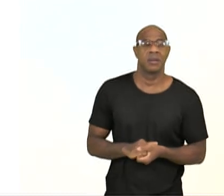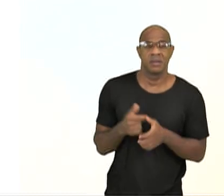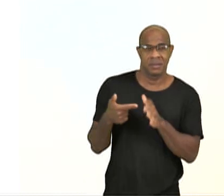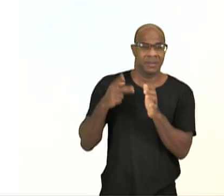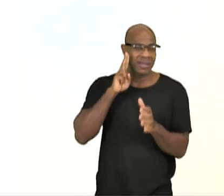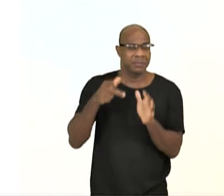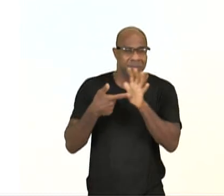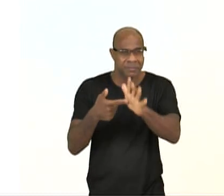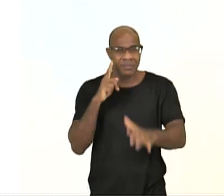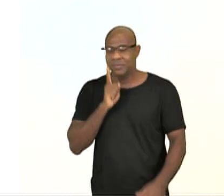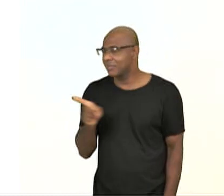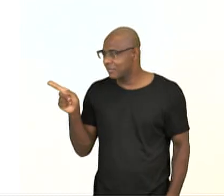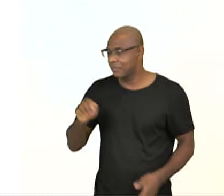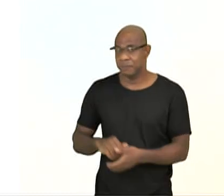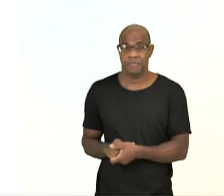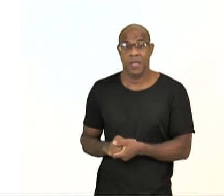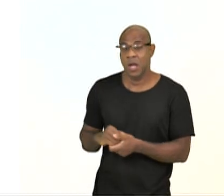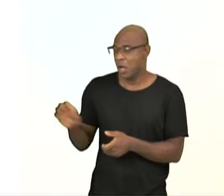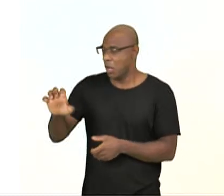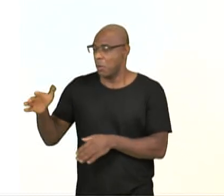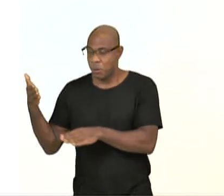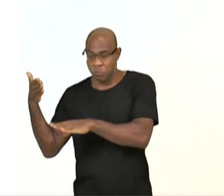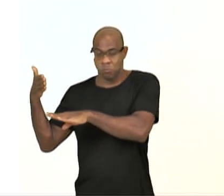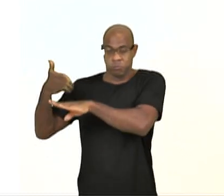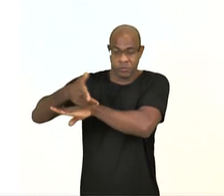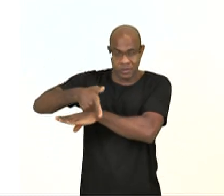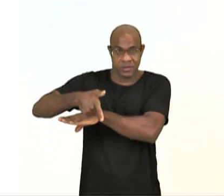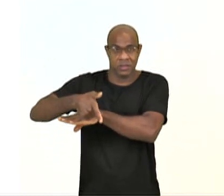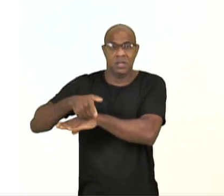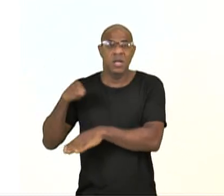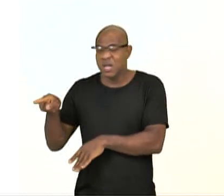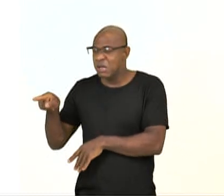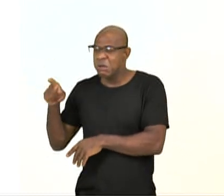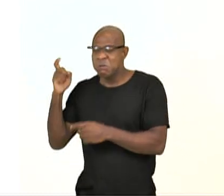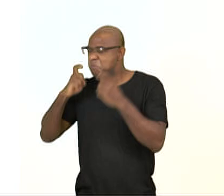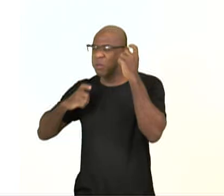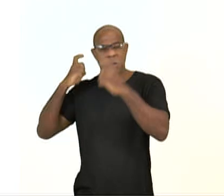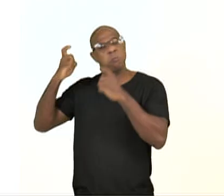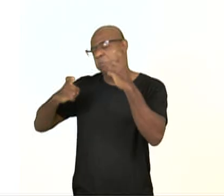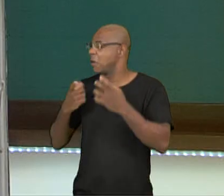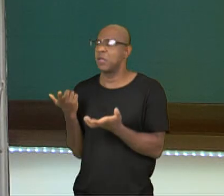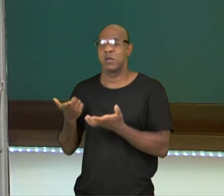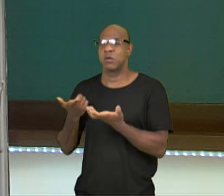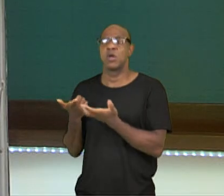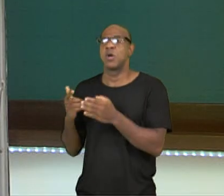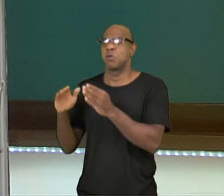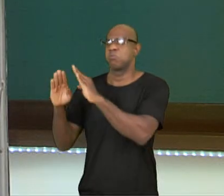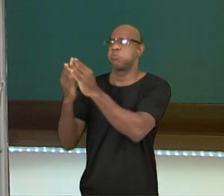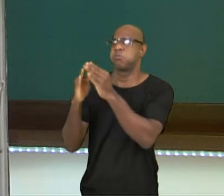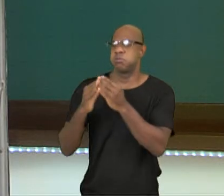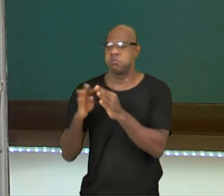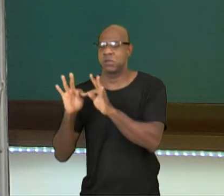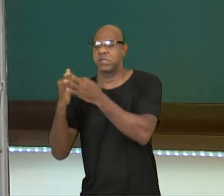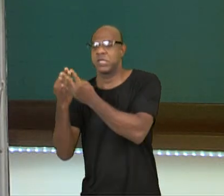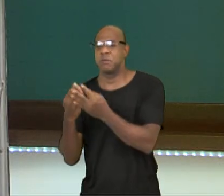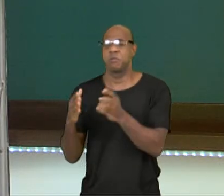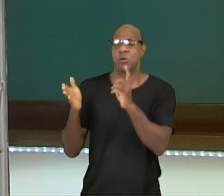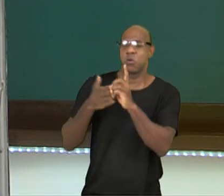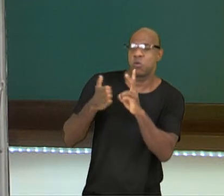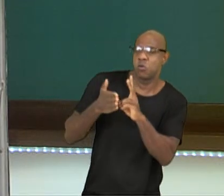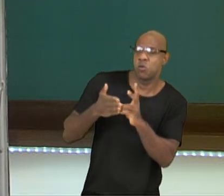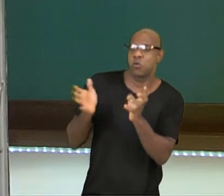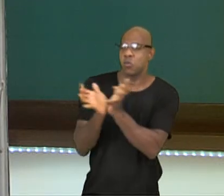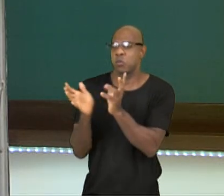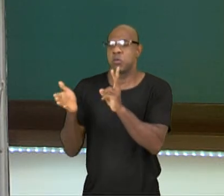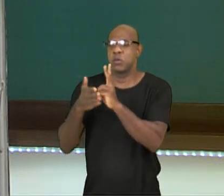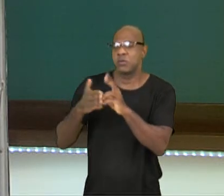mostrar? Quando os europeus entraram, eles não se preocuparam com as tribos que tinham, eles simplesmente tomaram conta. Então